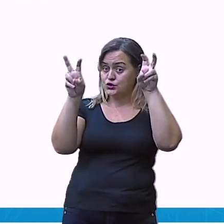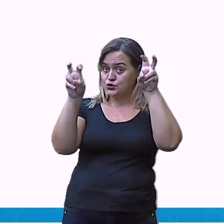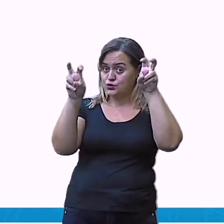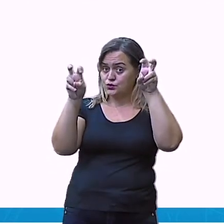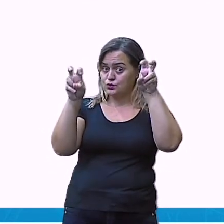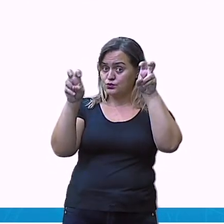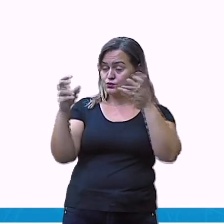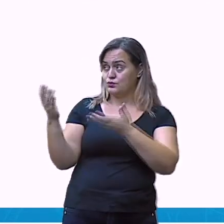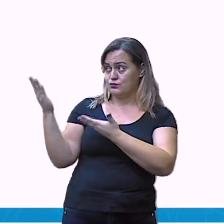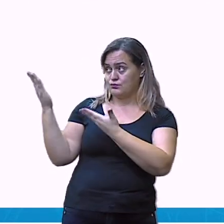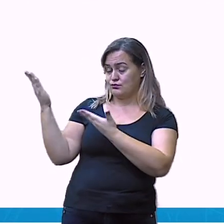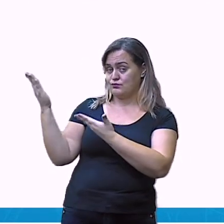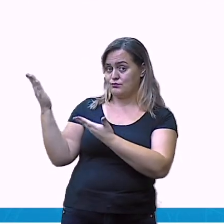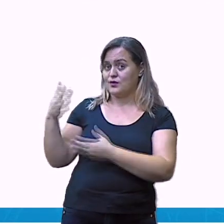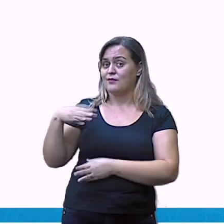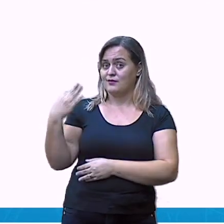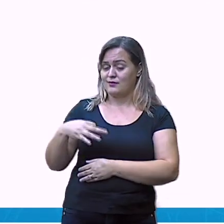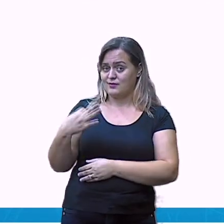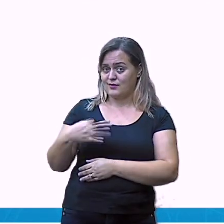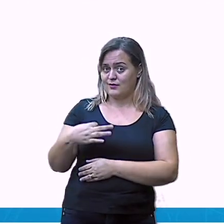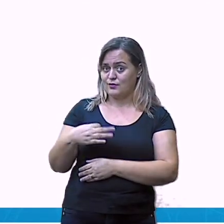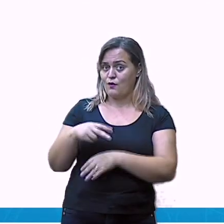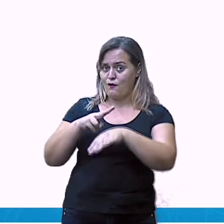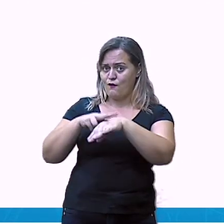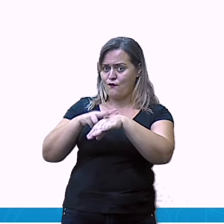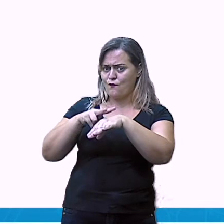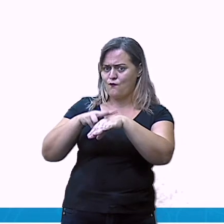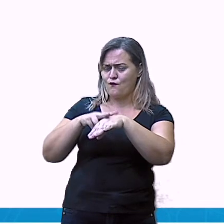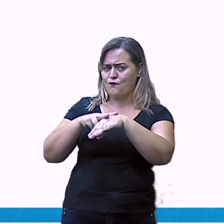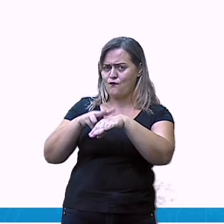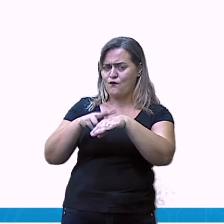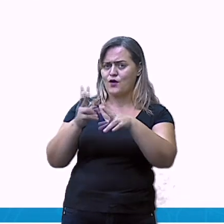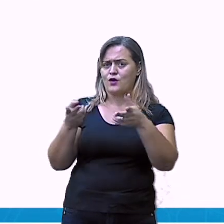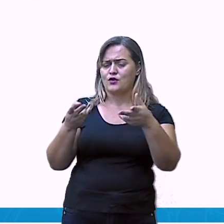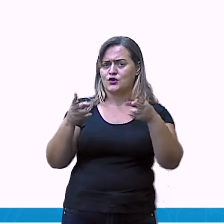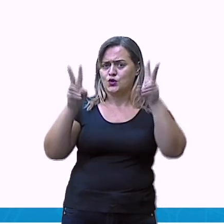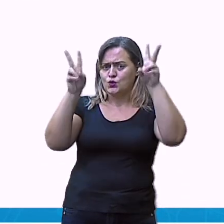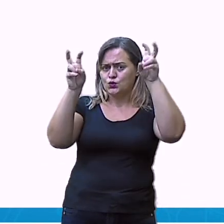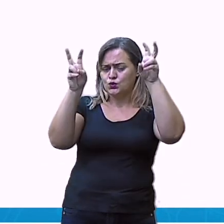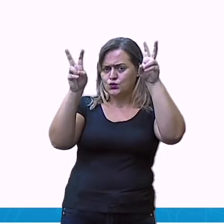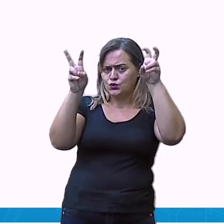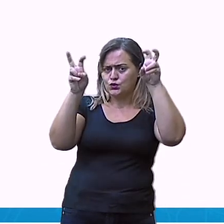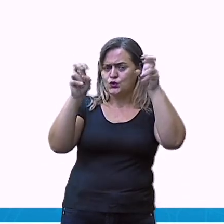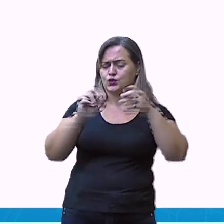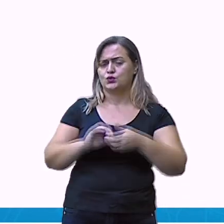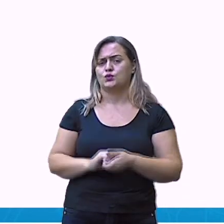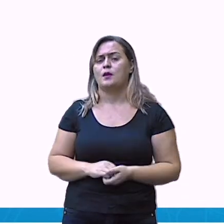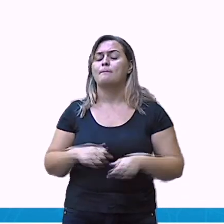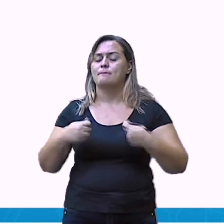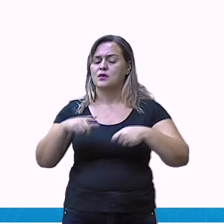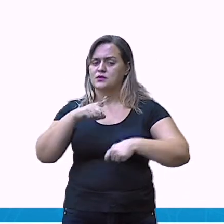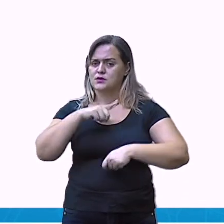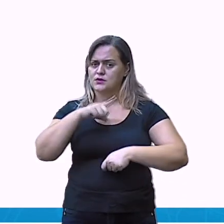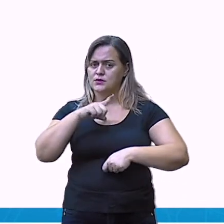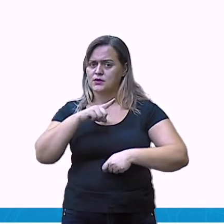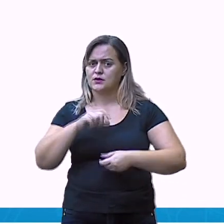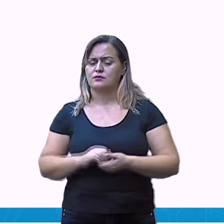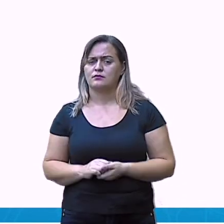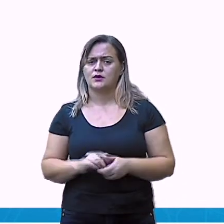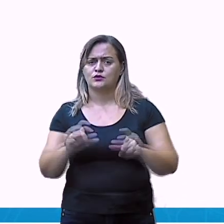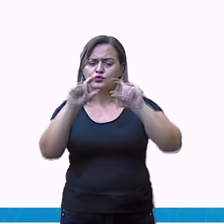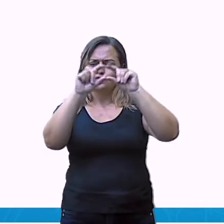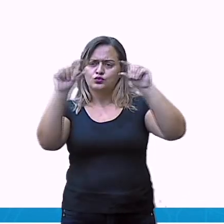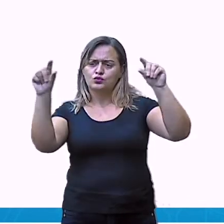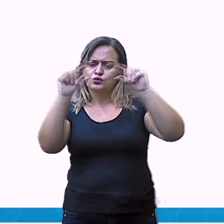eu preciso colocar as quantidades aqui de votos. Então, devido ao nosso espaço, cada linha dessa, ela